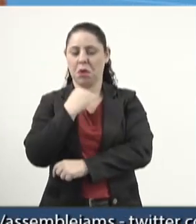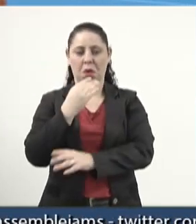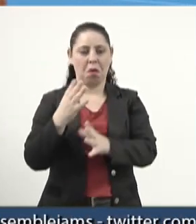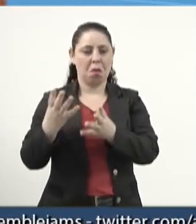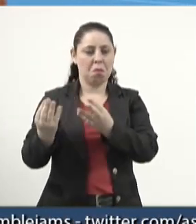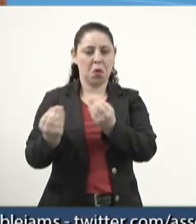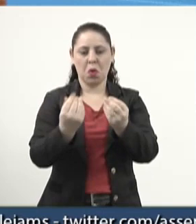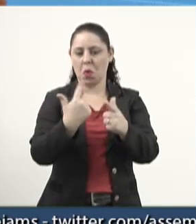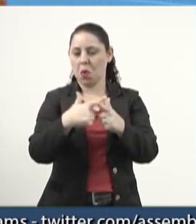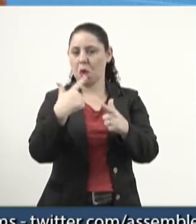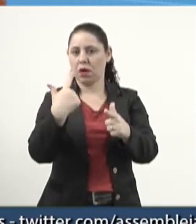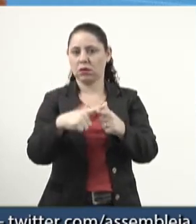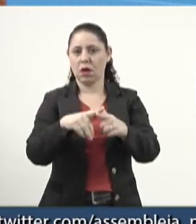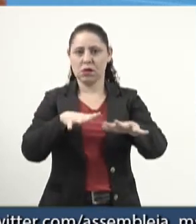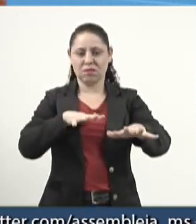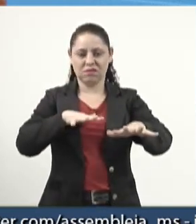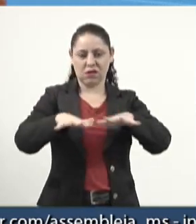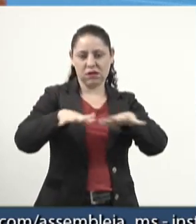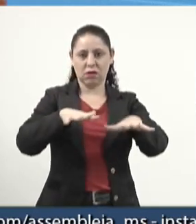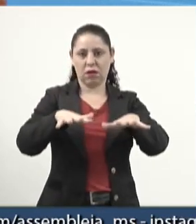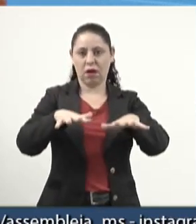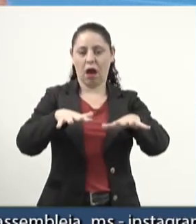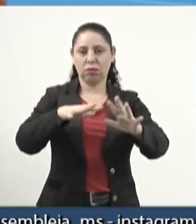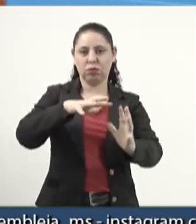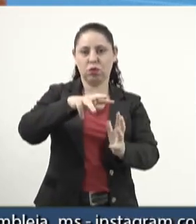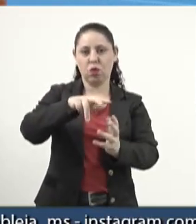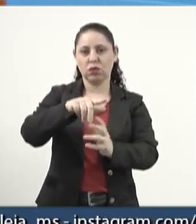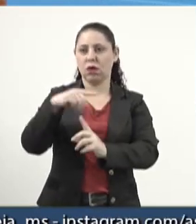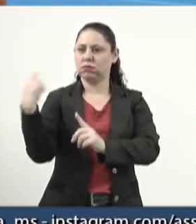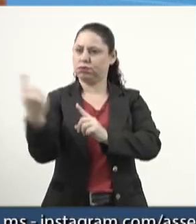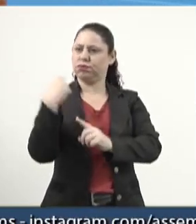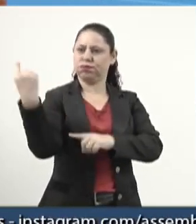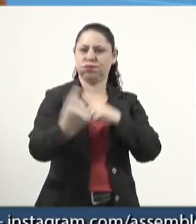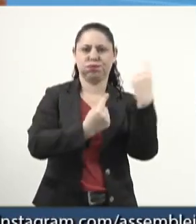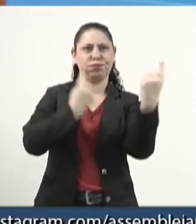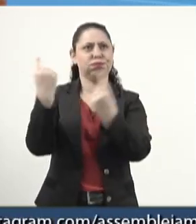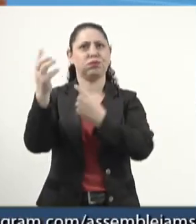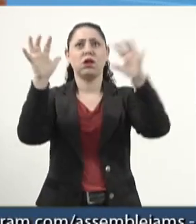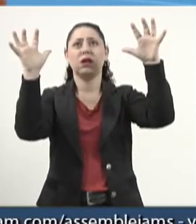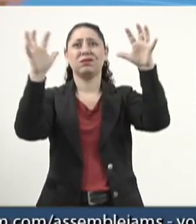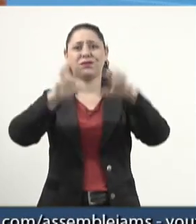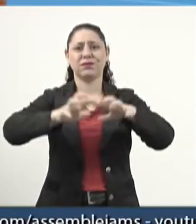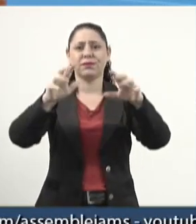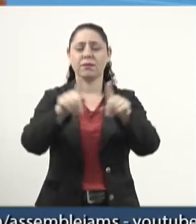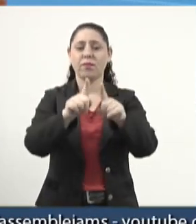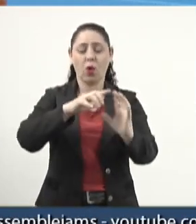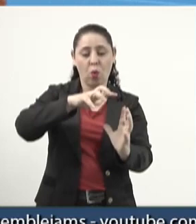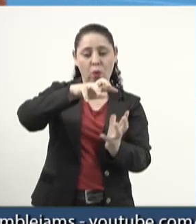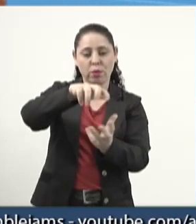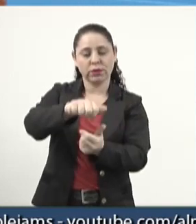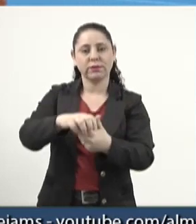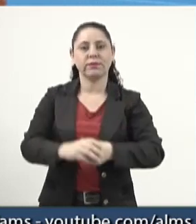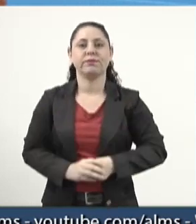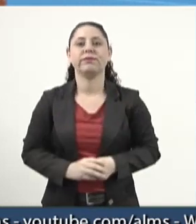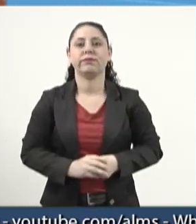função das precipitações, de tufões, tempestades pelo mundo